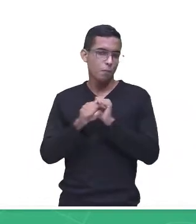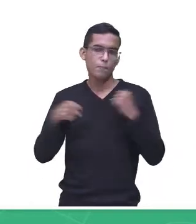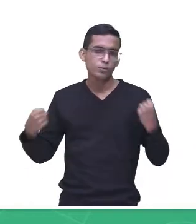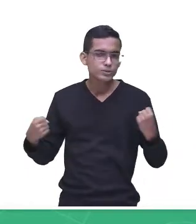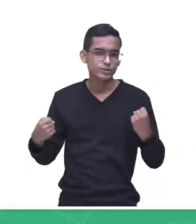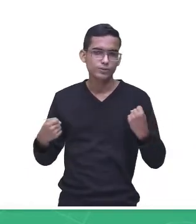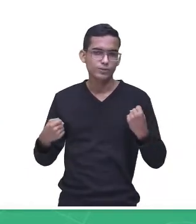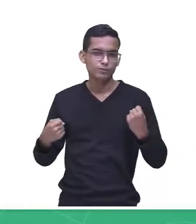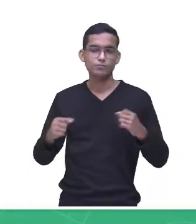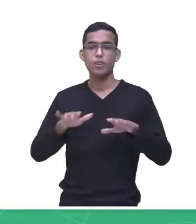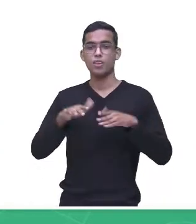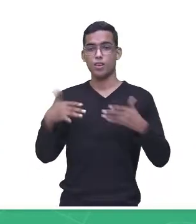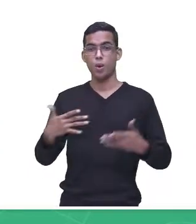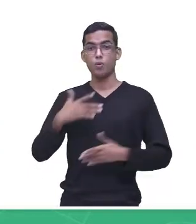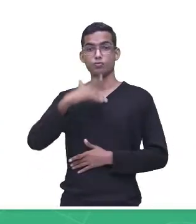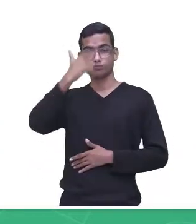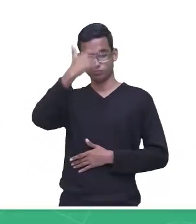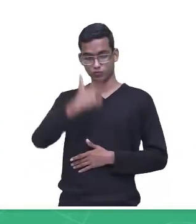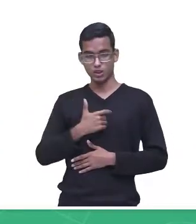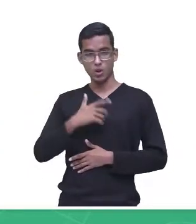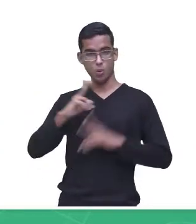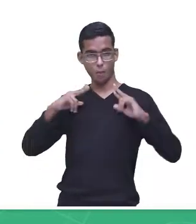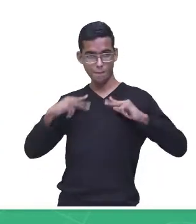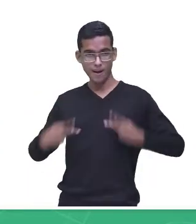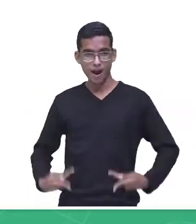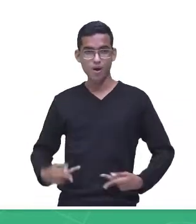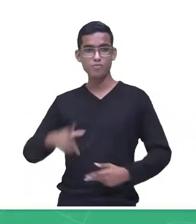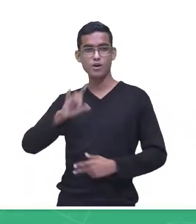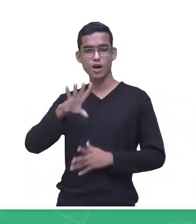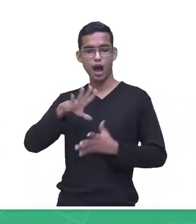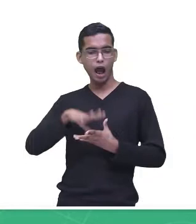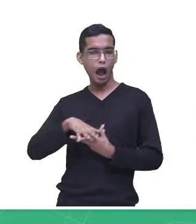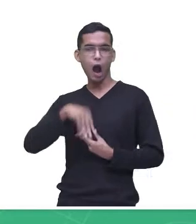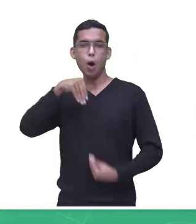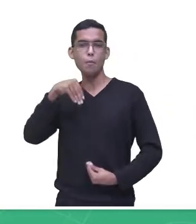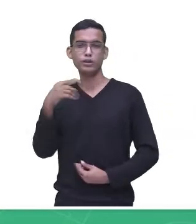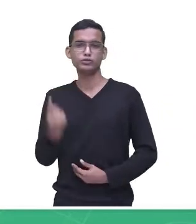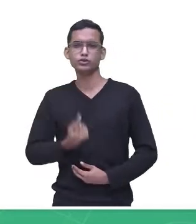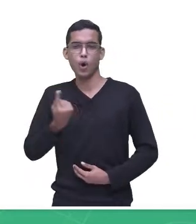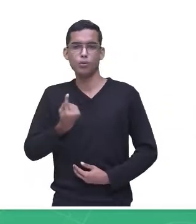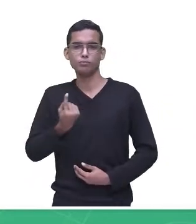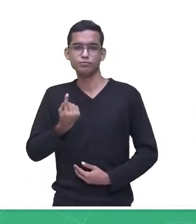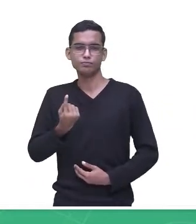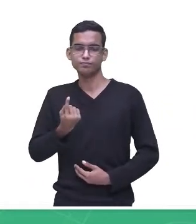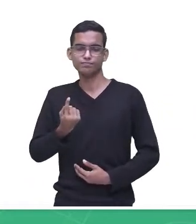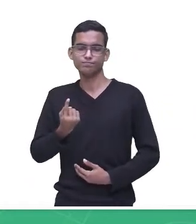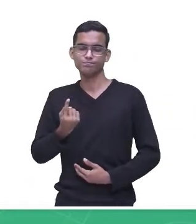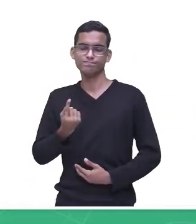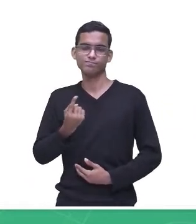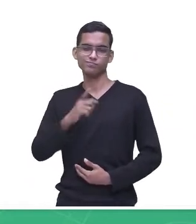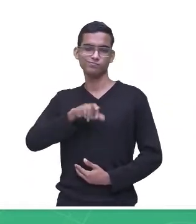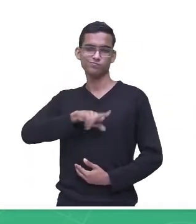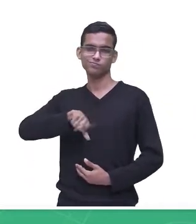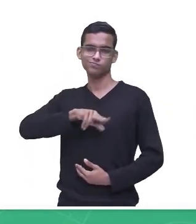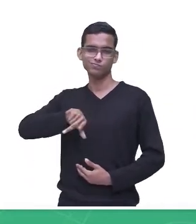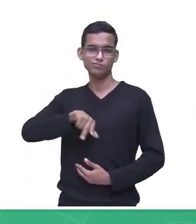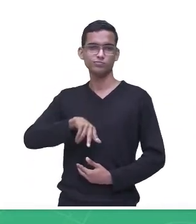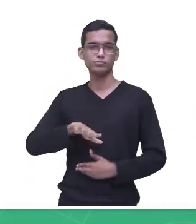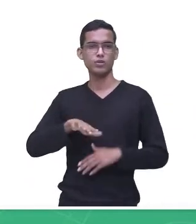ser humano apenas como alma, não dá também. Na verdade, o que acontece? O que é o